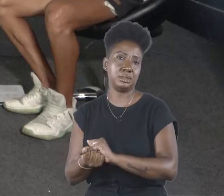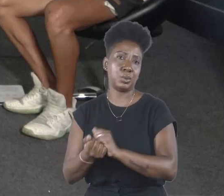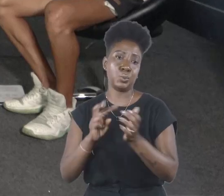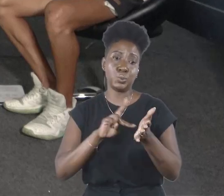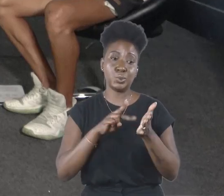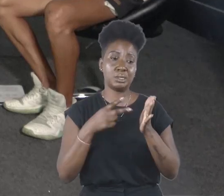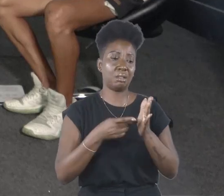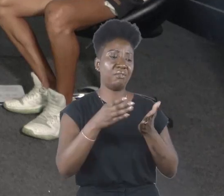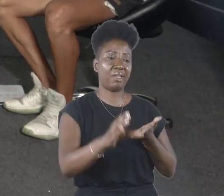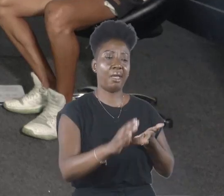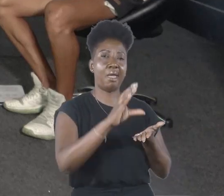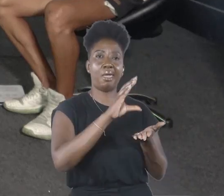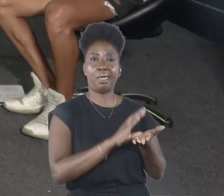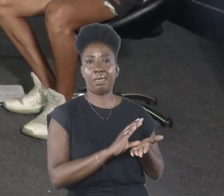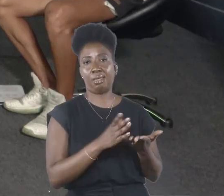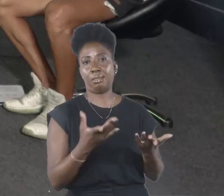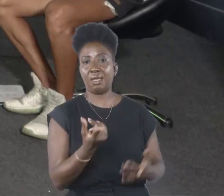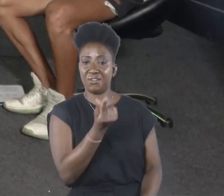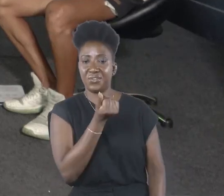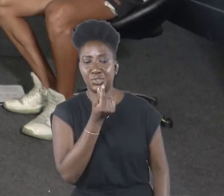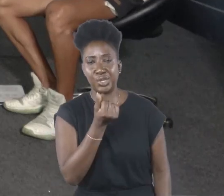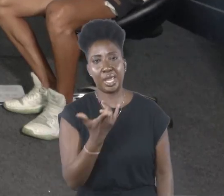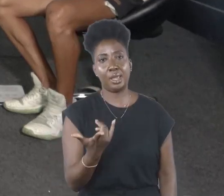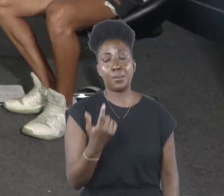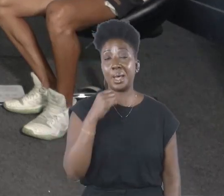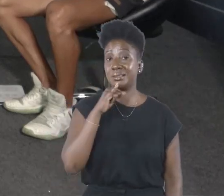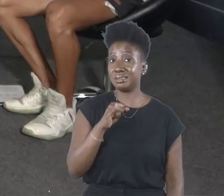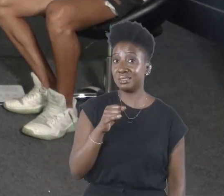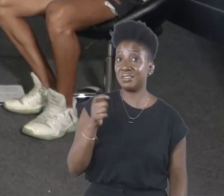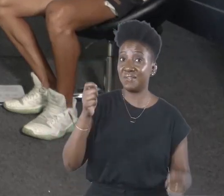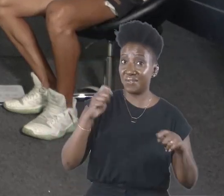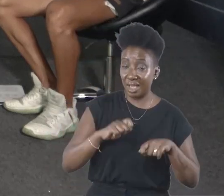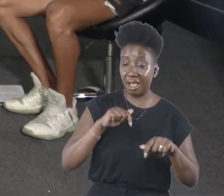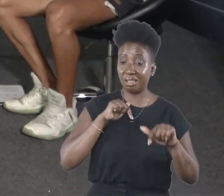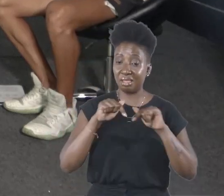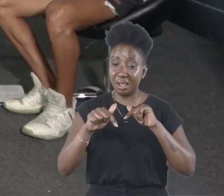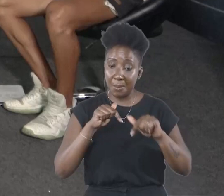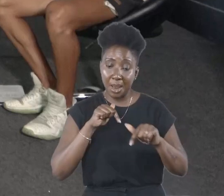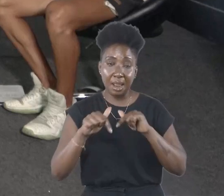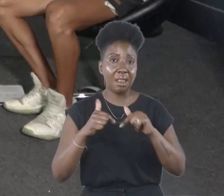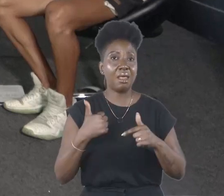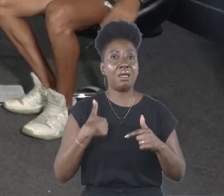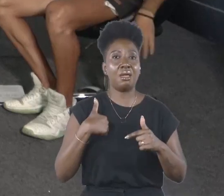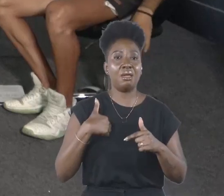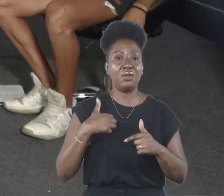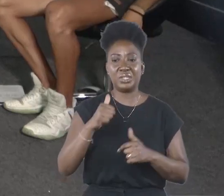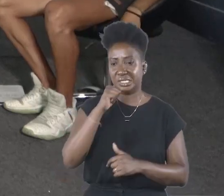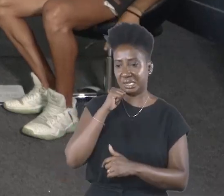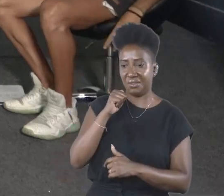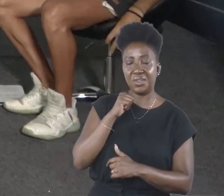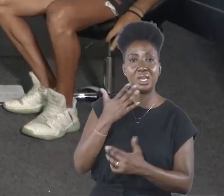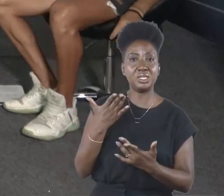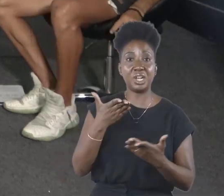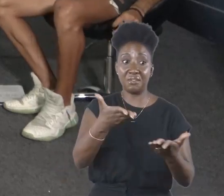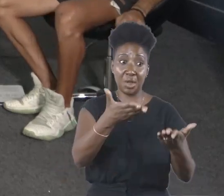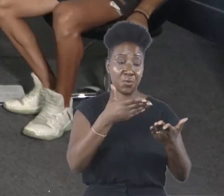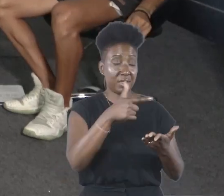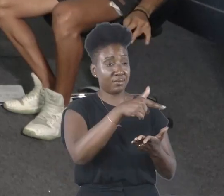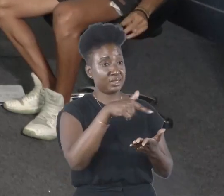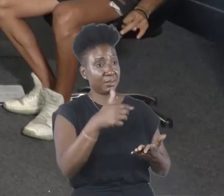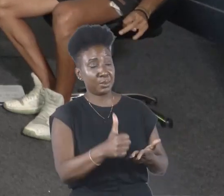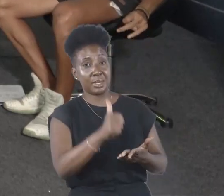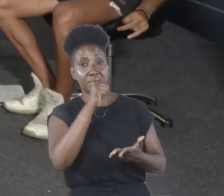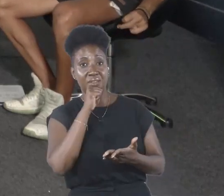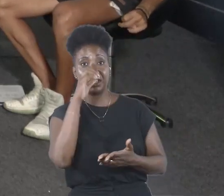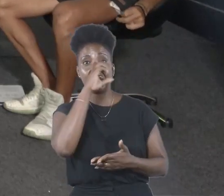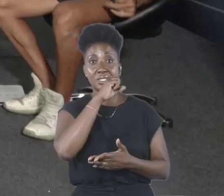Às vezes tem amigo que me chama para uma coisa, eu falei, não, isso é crime, eu não vou, mas aqui no Brasil não é crime, você pode fazer, podemos ir. Então, esse é